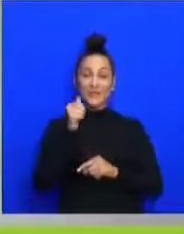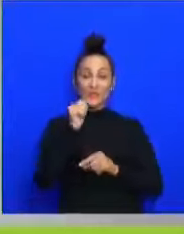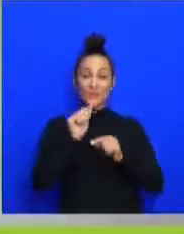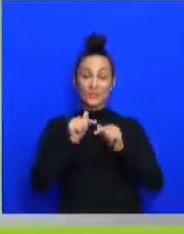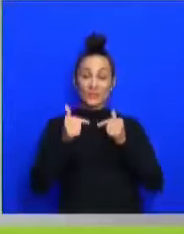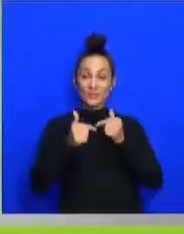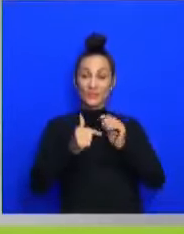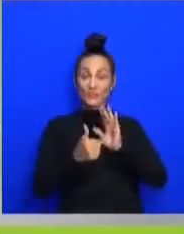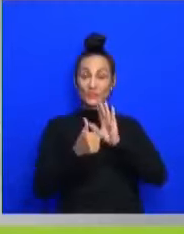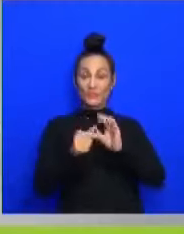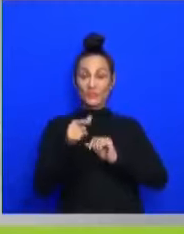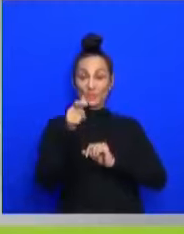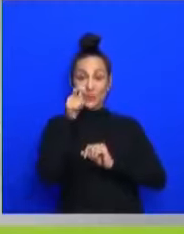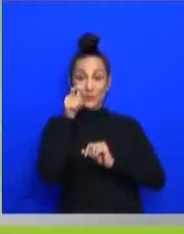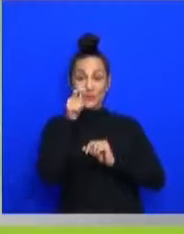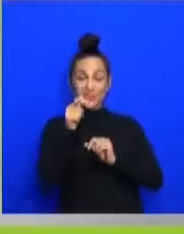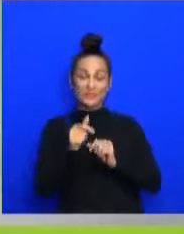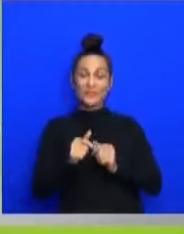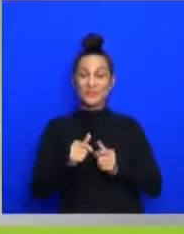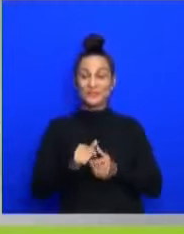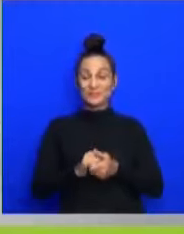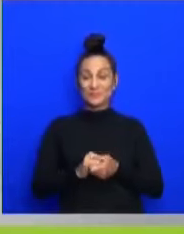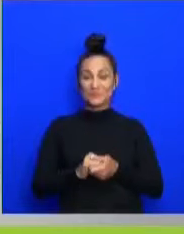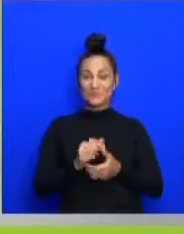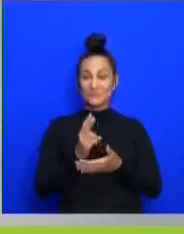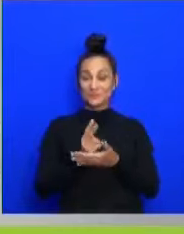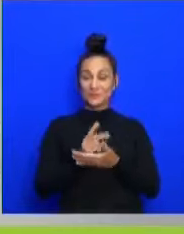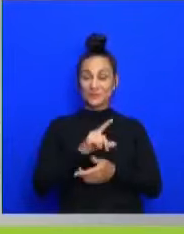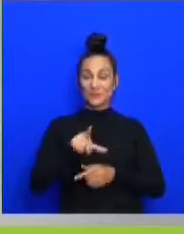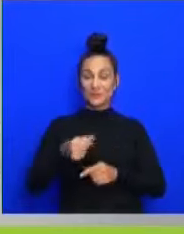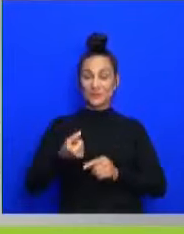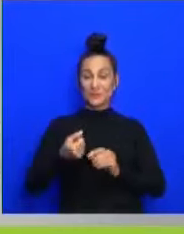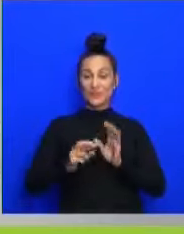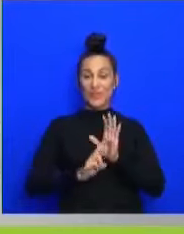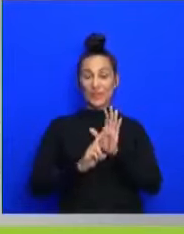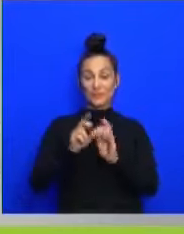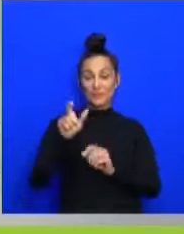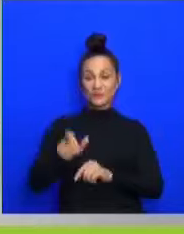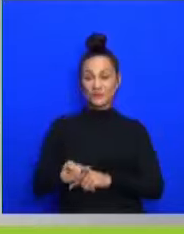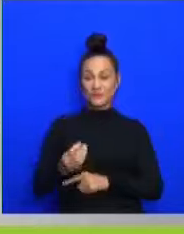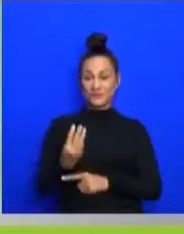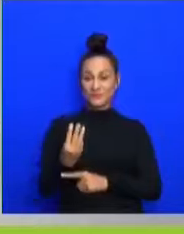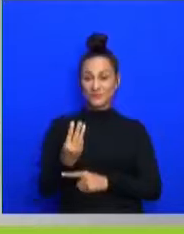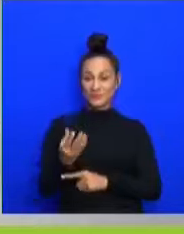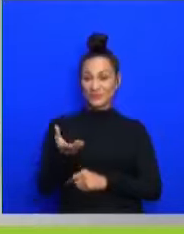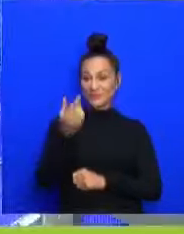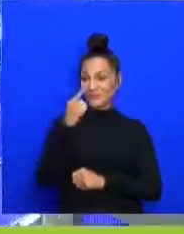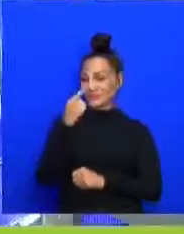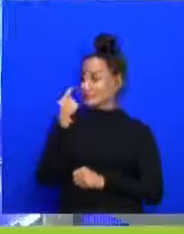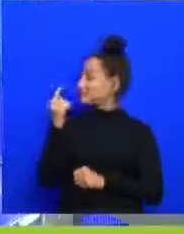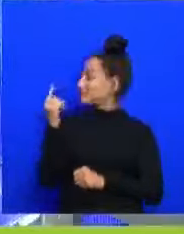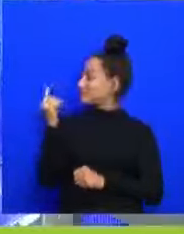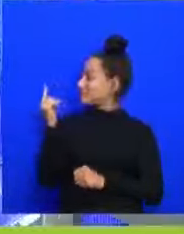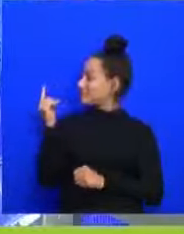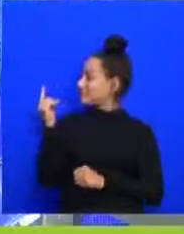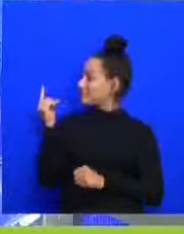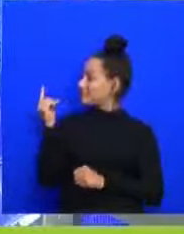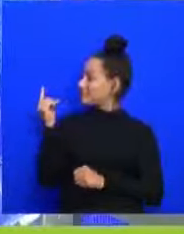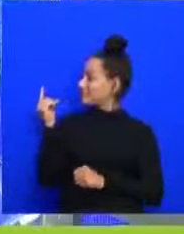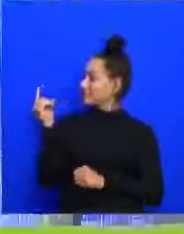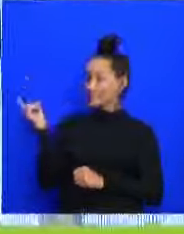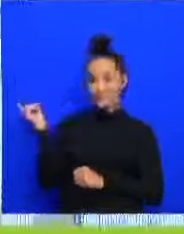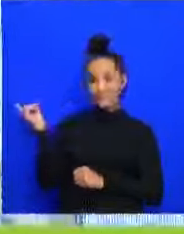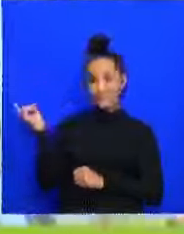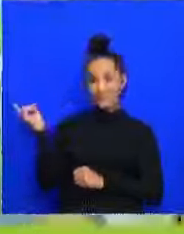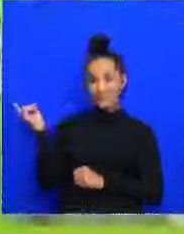da sorte, apresentando, você conferindo aí. Passaremos então ao sorteio do número correspondente à coluna número 3. Bola posicionada,